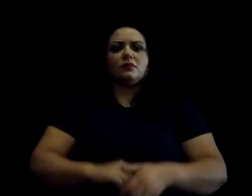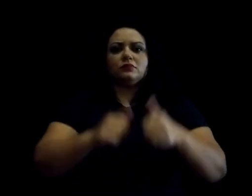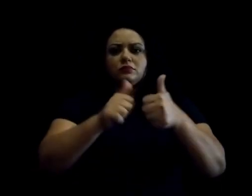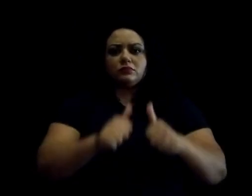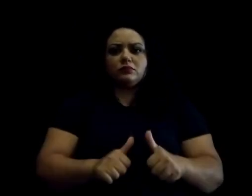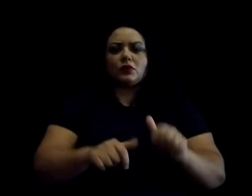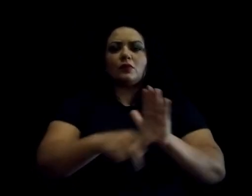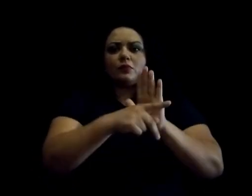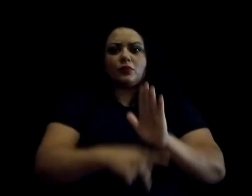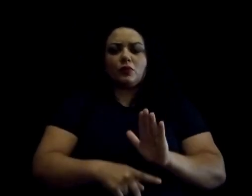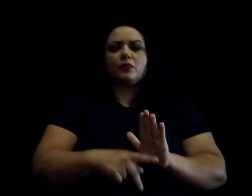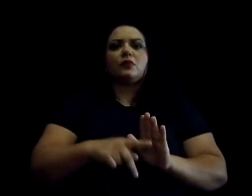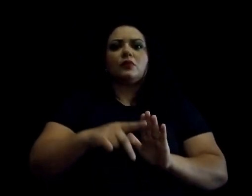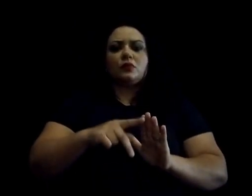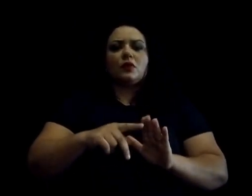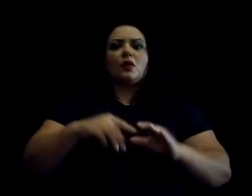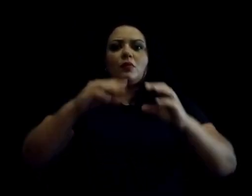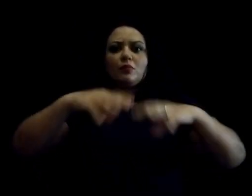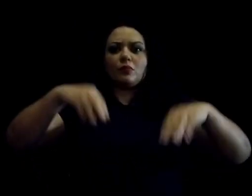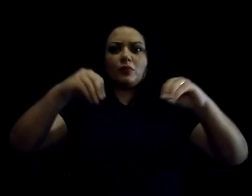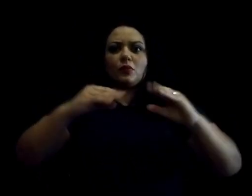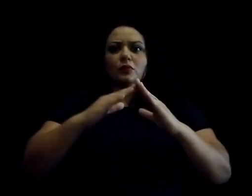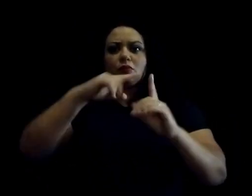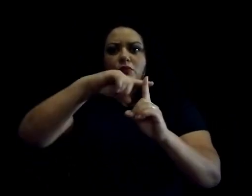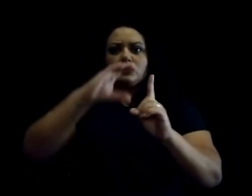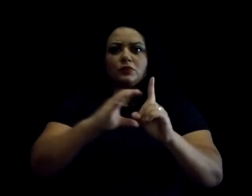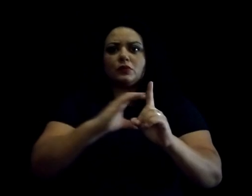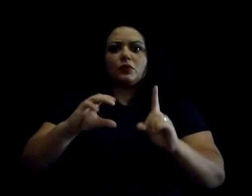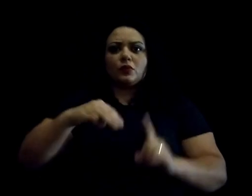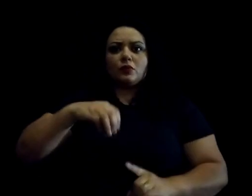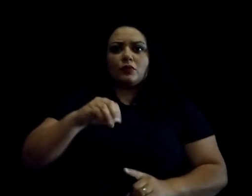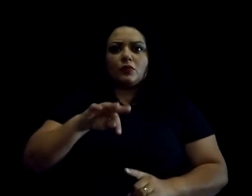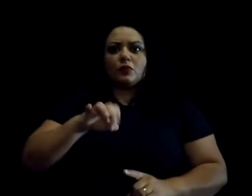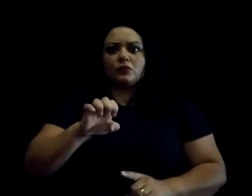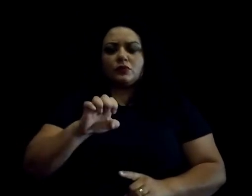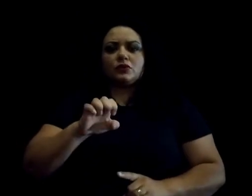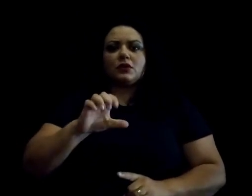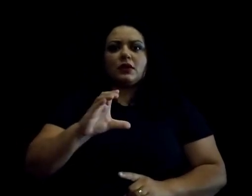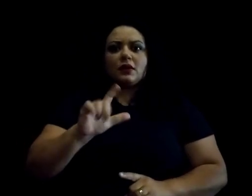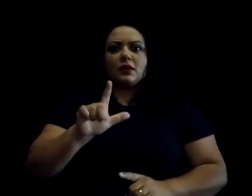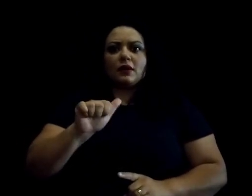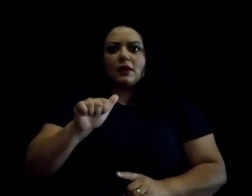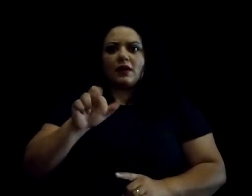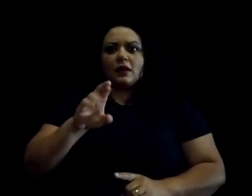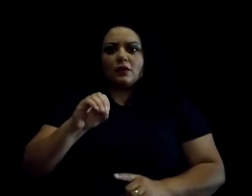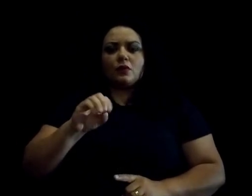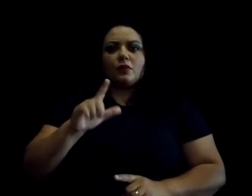Nossa Senhora de Częstochowa, Mosteiro de Jasna Góra, Monte Claro, em Częstochowa,